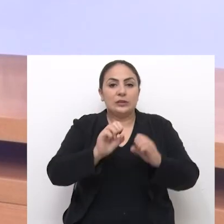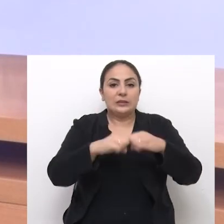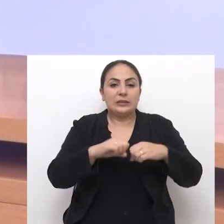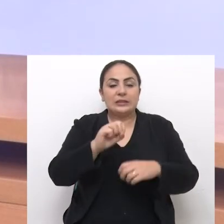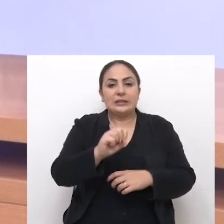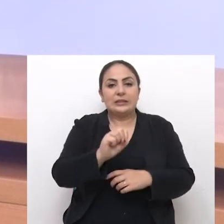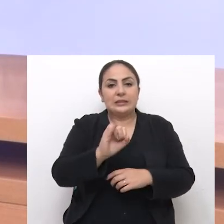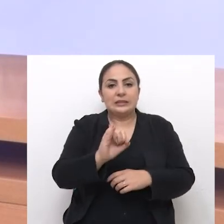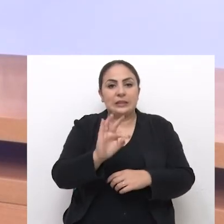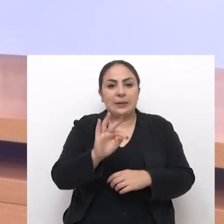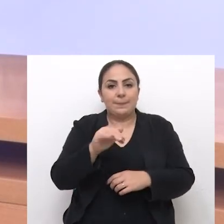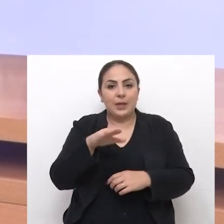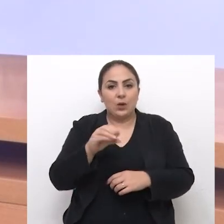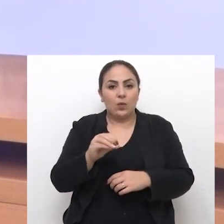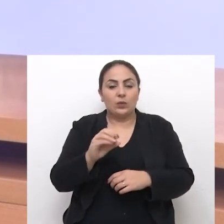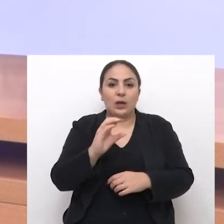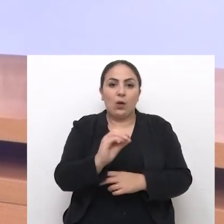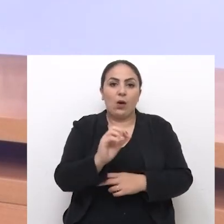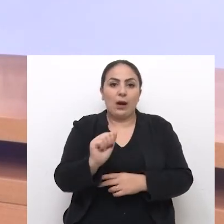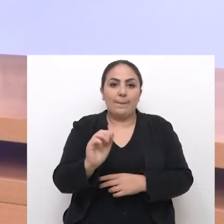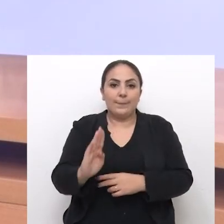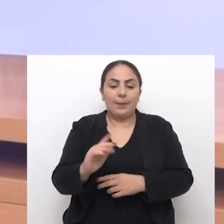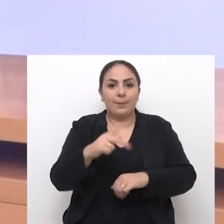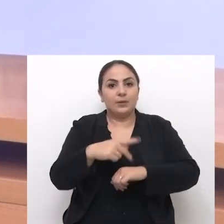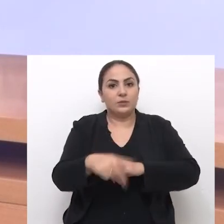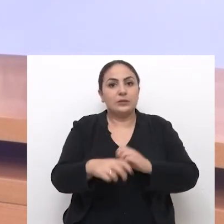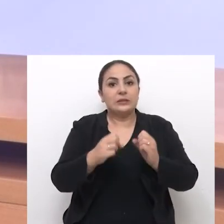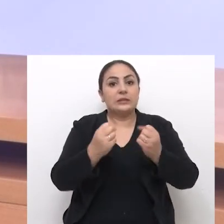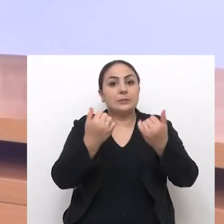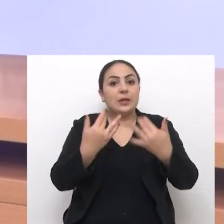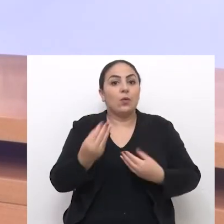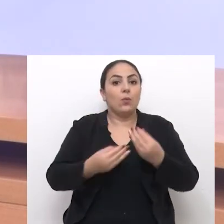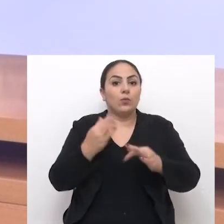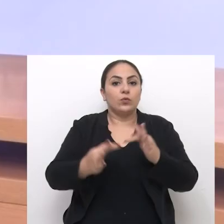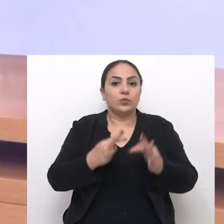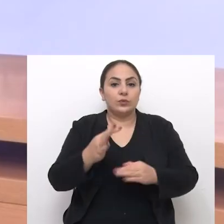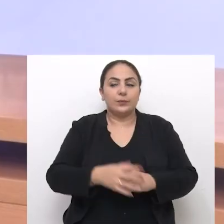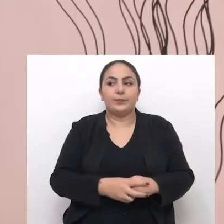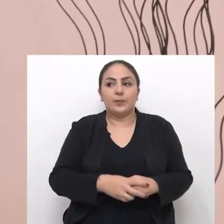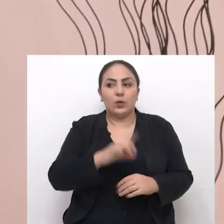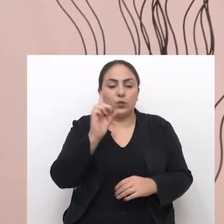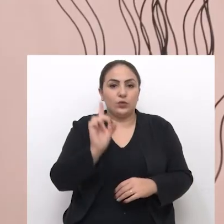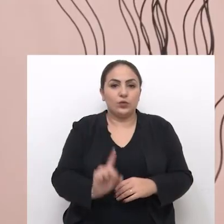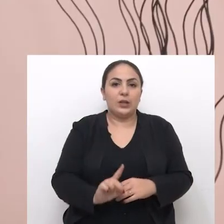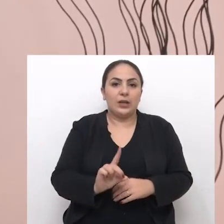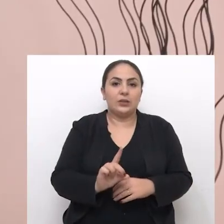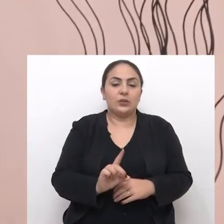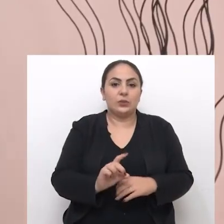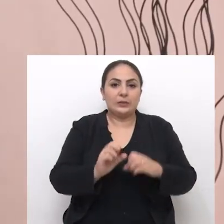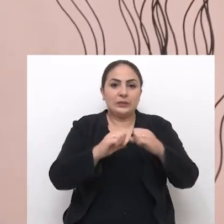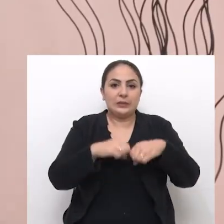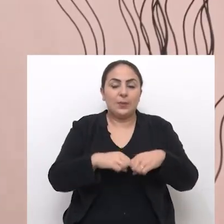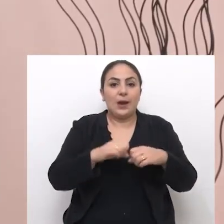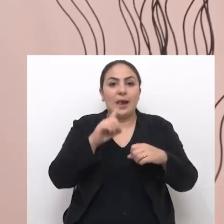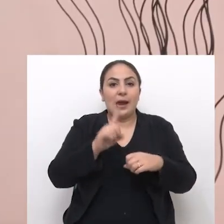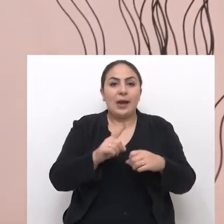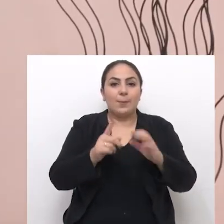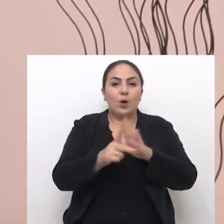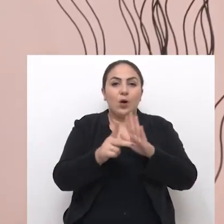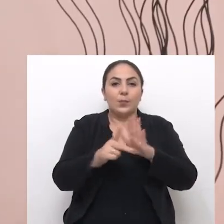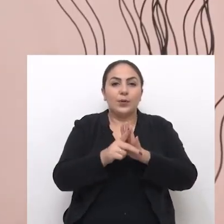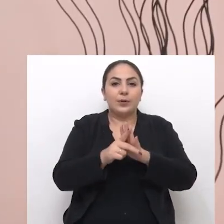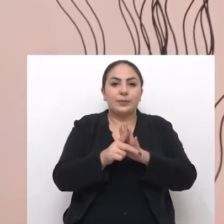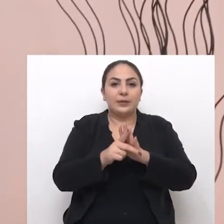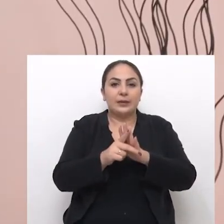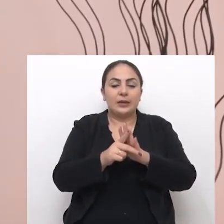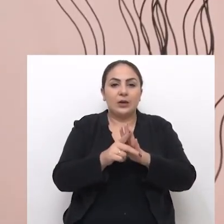Sistêmico da OAB Passo Fundo explica como funciona este atendimento. O direito sistêmico é a aplicação das